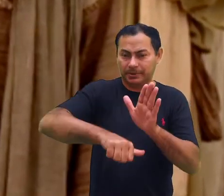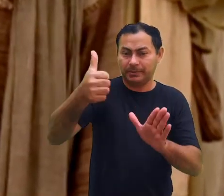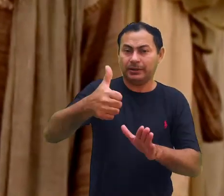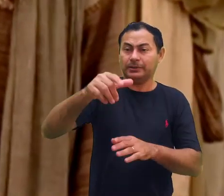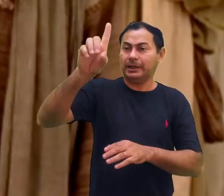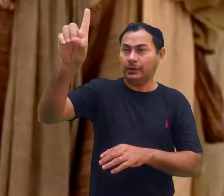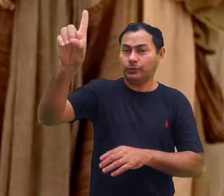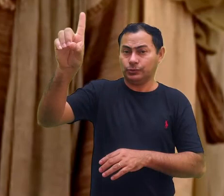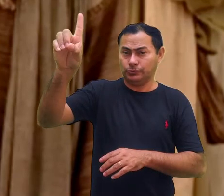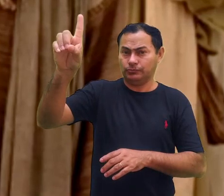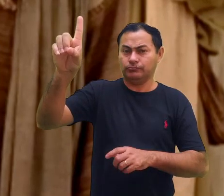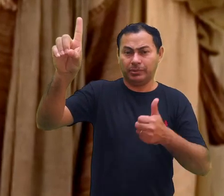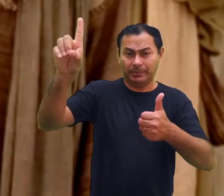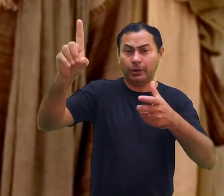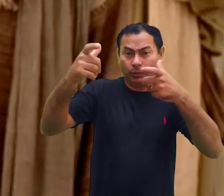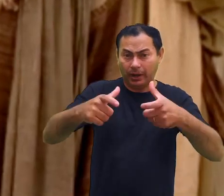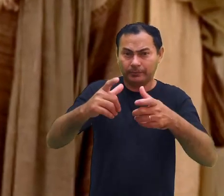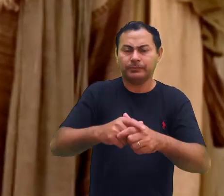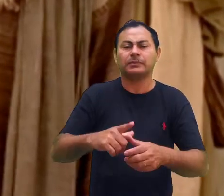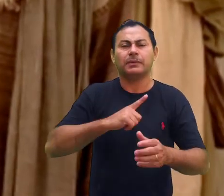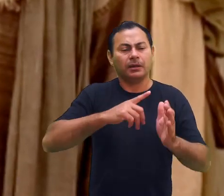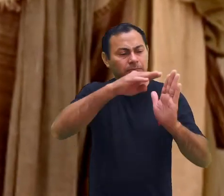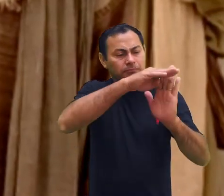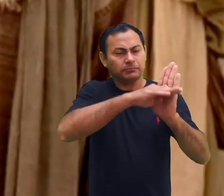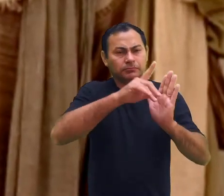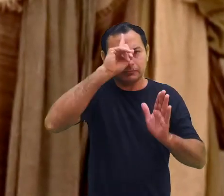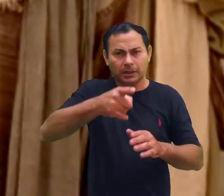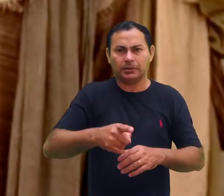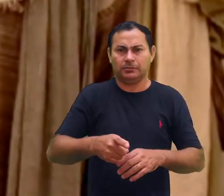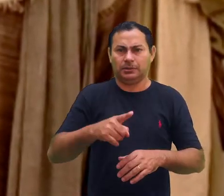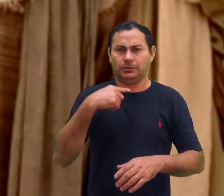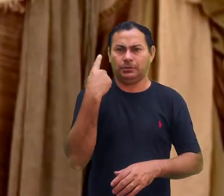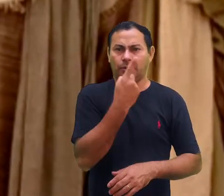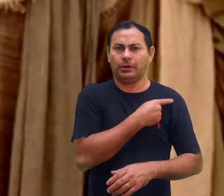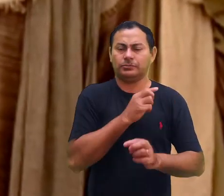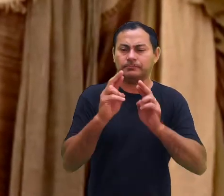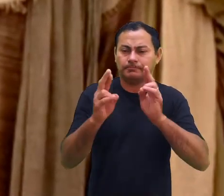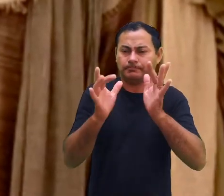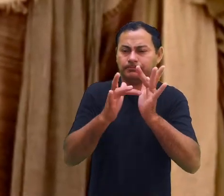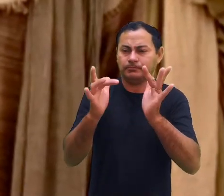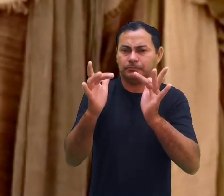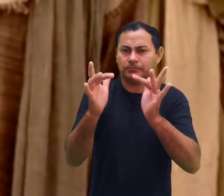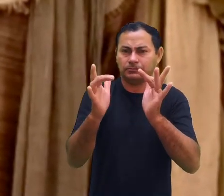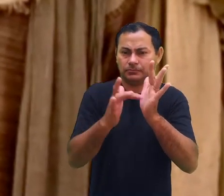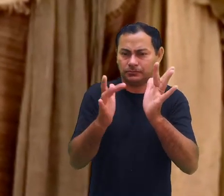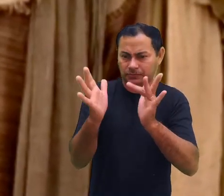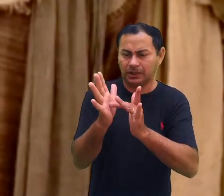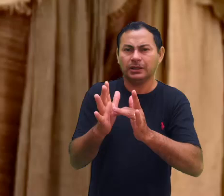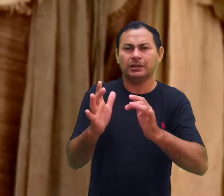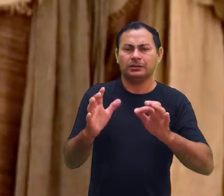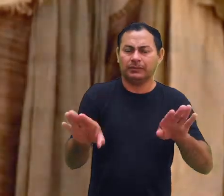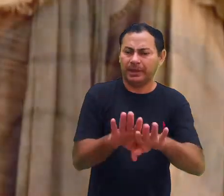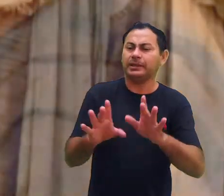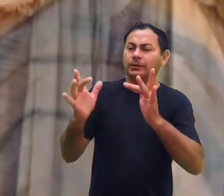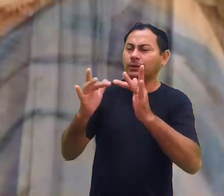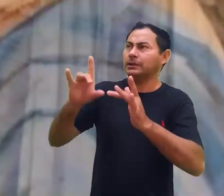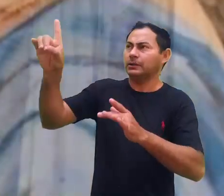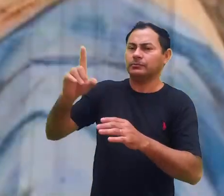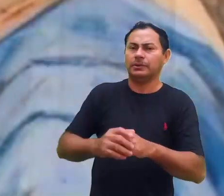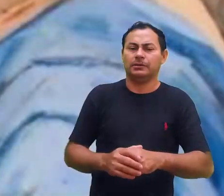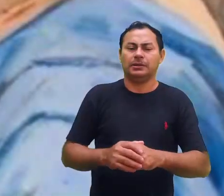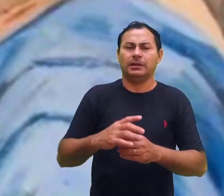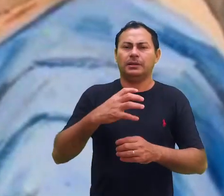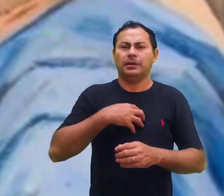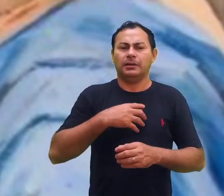em primeiro lugar. E isso tem a ver com os mandamentos que comandam o nosso relacionamento com Deus. O rapaz